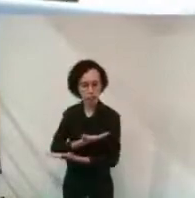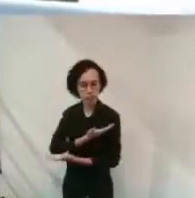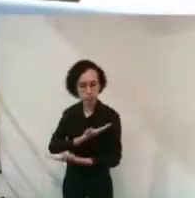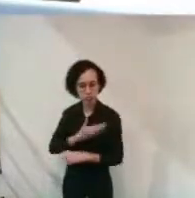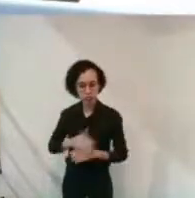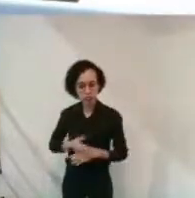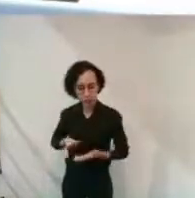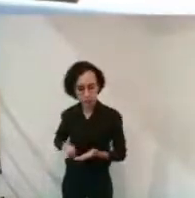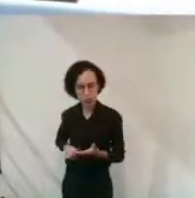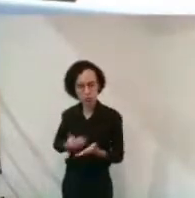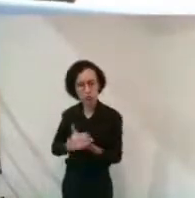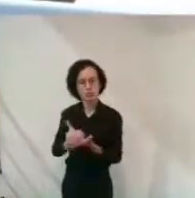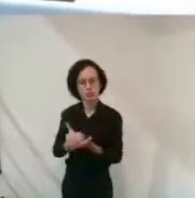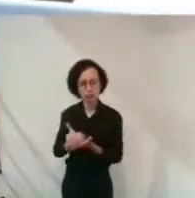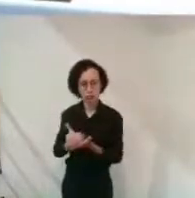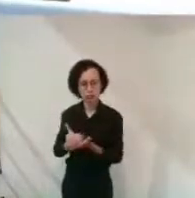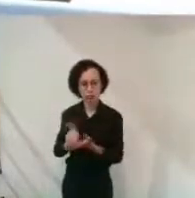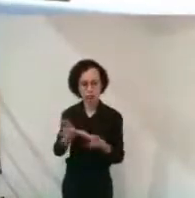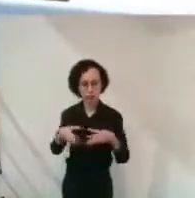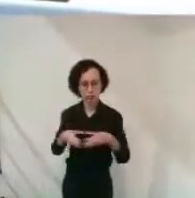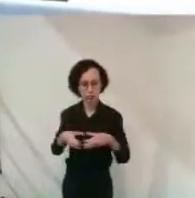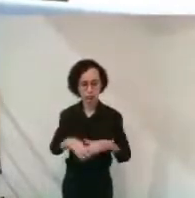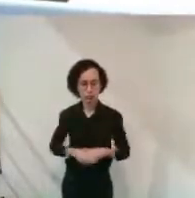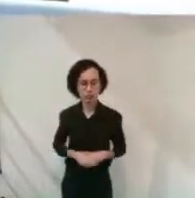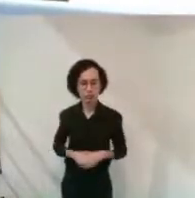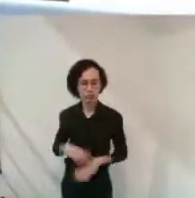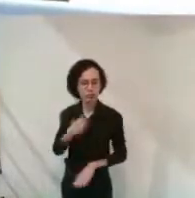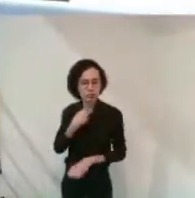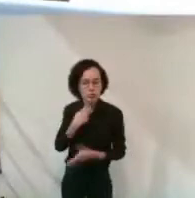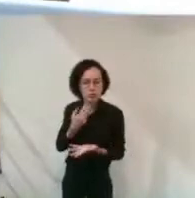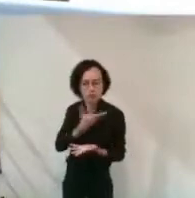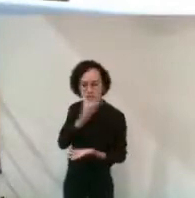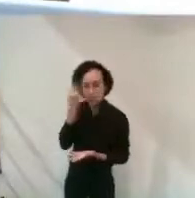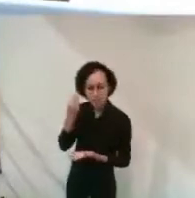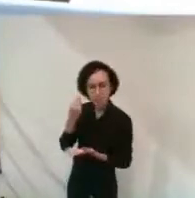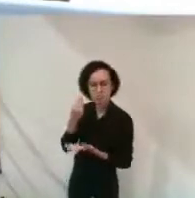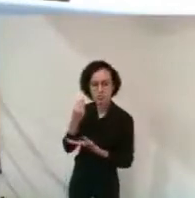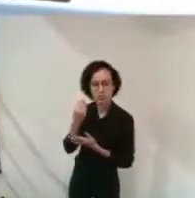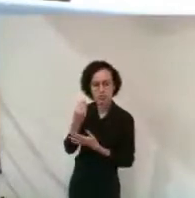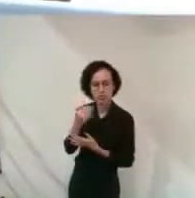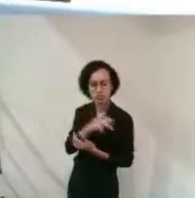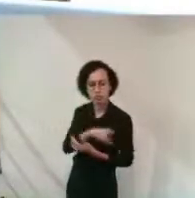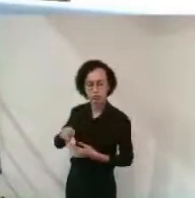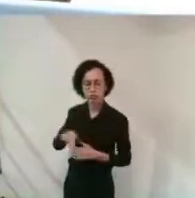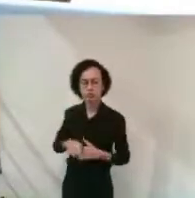se iniciou nesse grupo. E não podia deixar de cumprimentar o meu presidente,